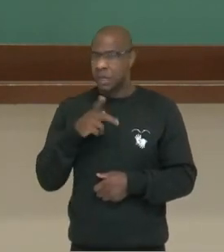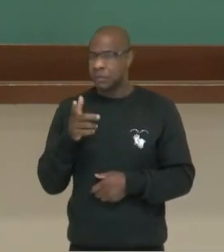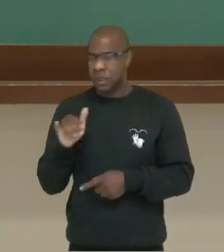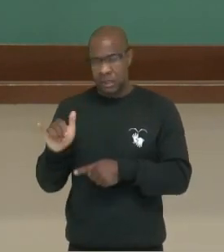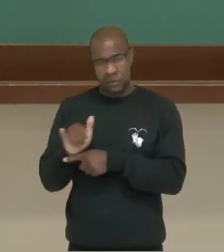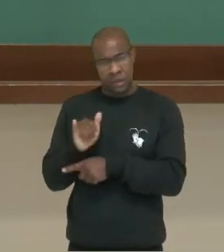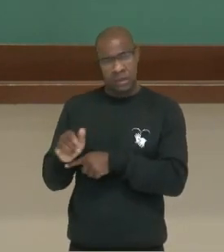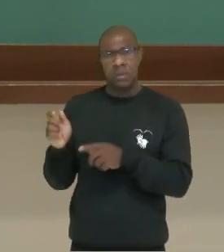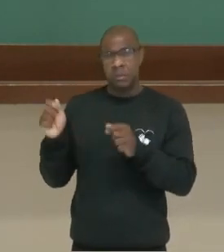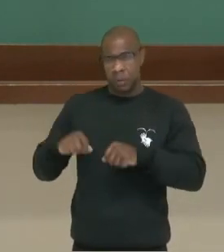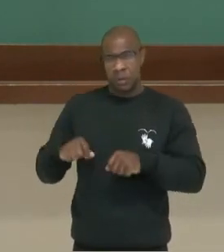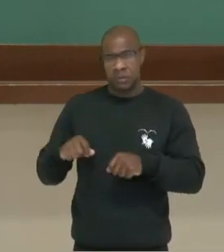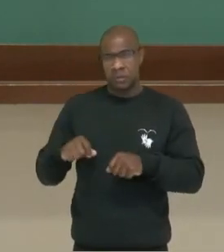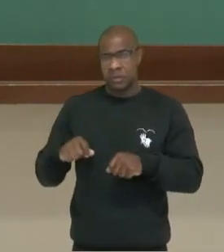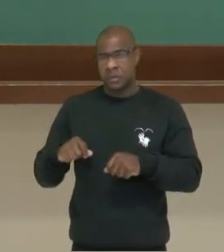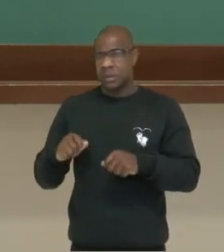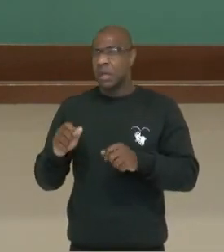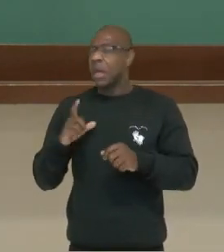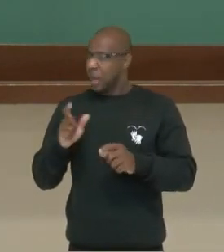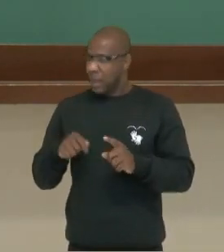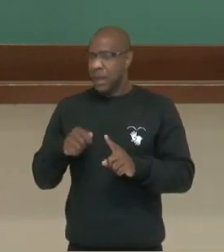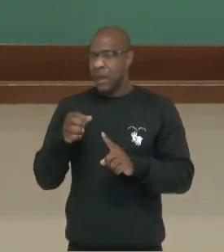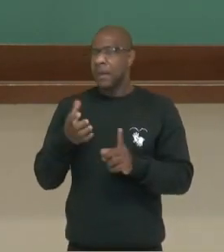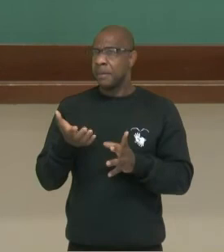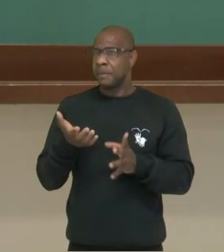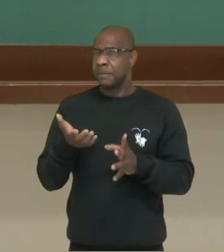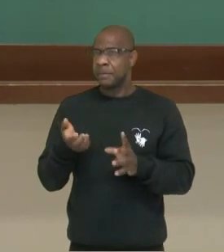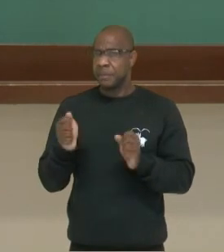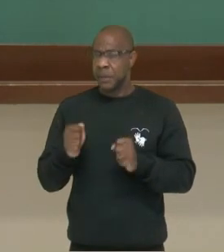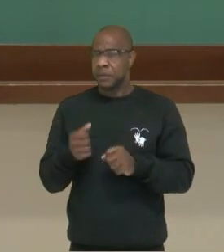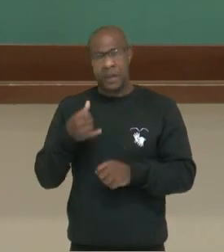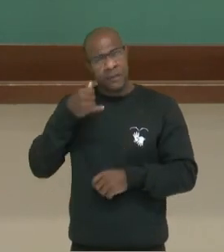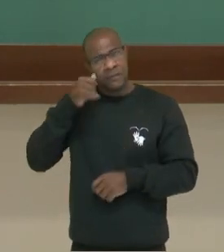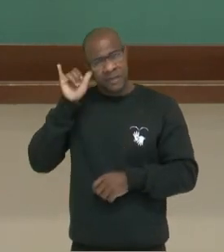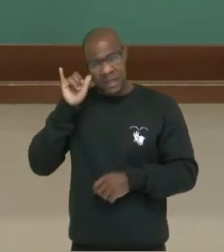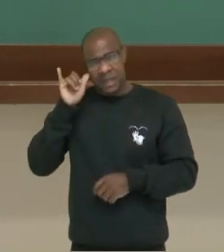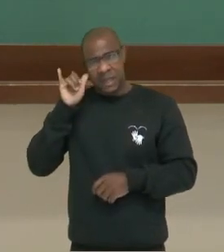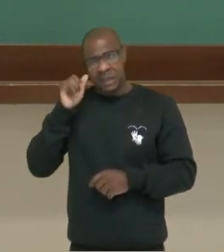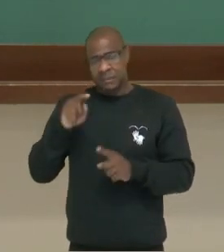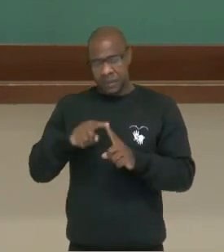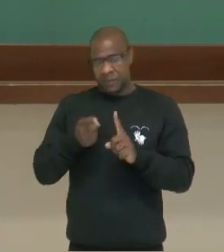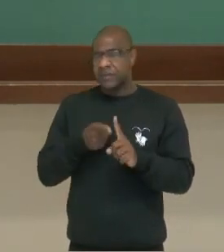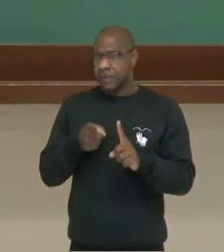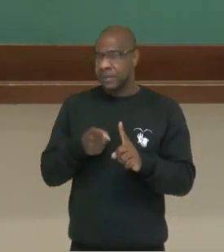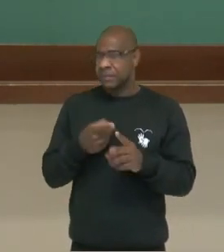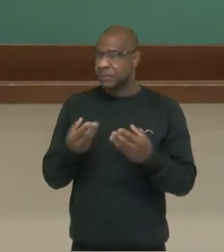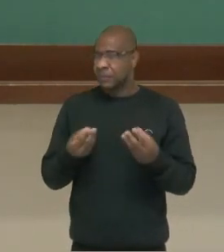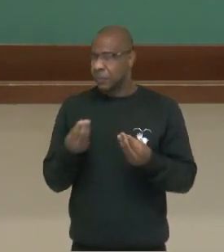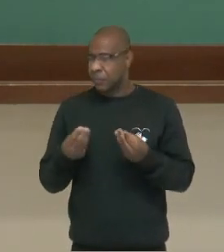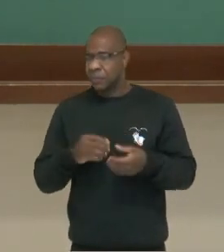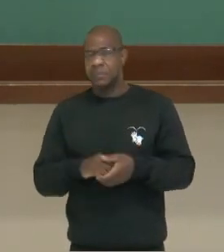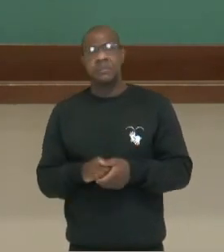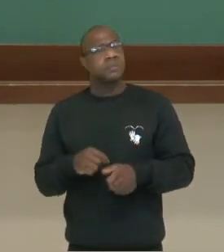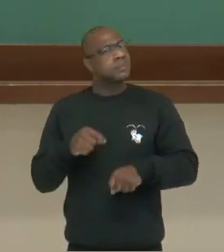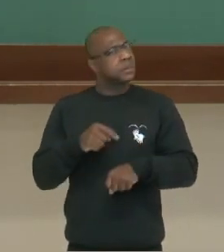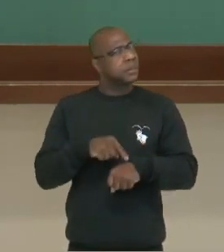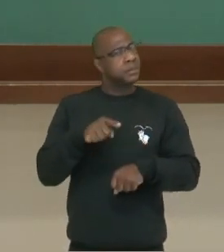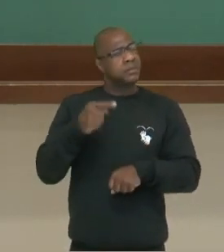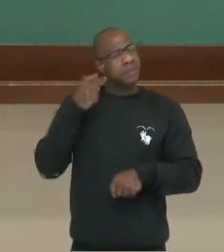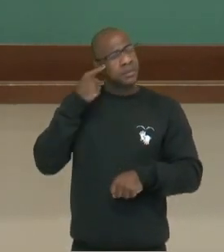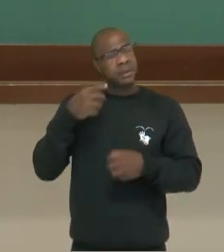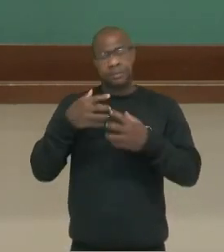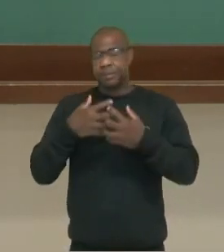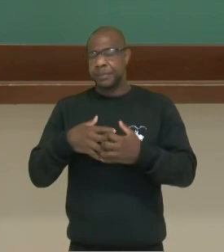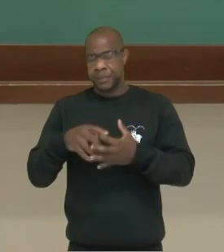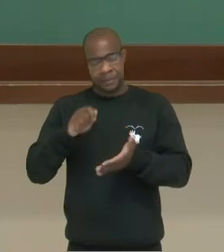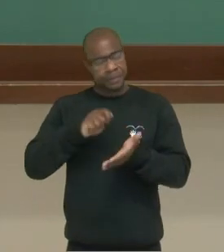considerado seguro para evitar uma gravidez indesejada? Vou dar um tempinho para vocês pensarem e